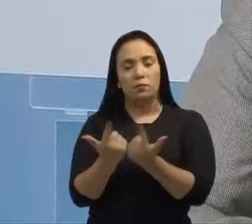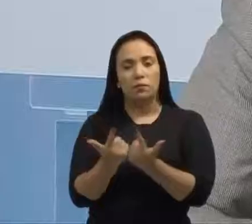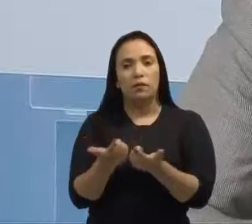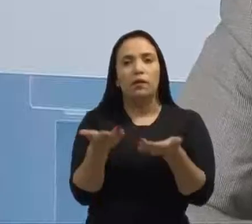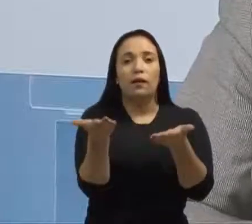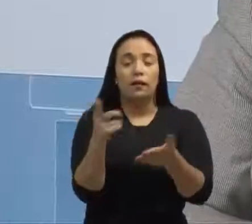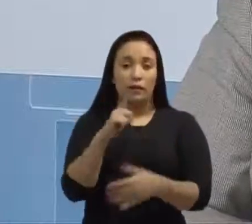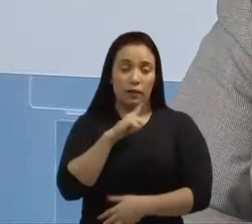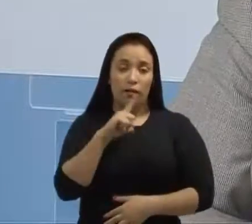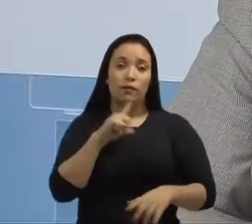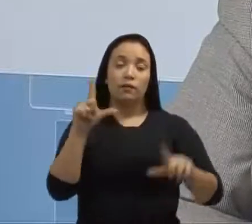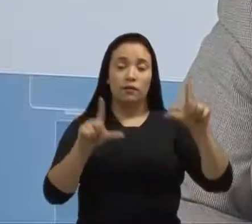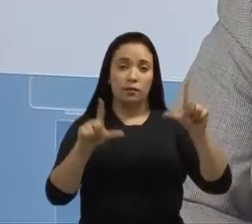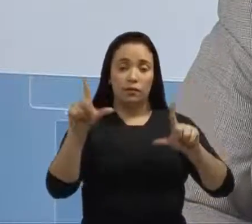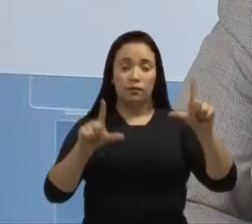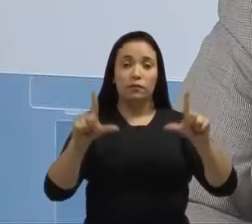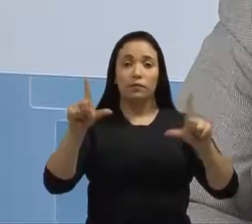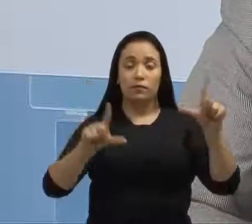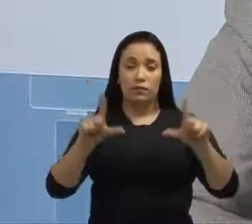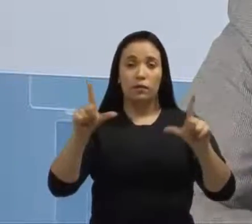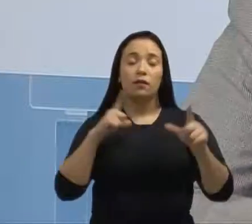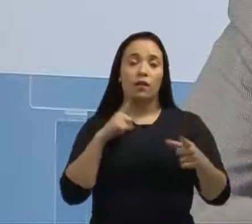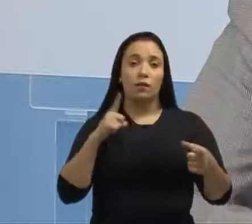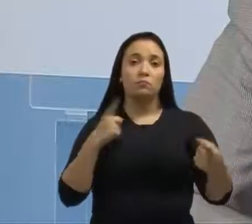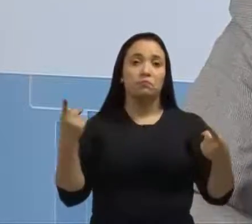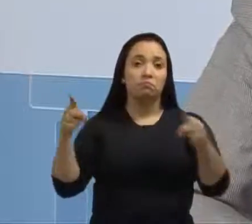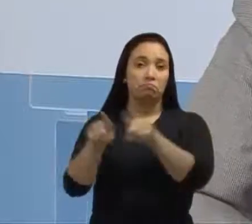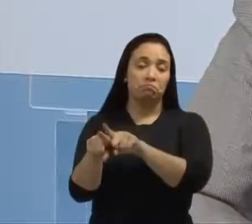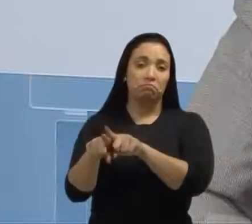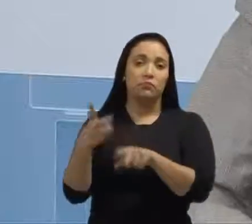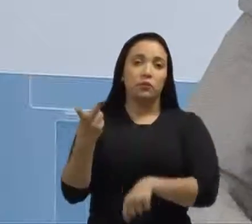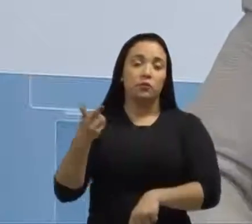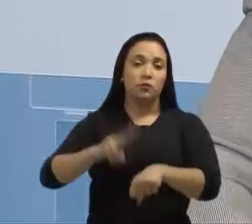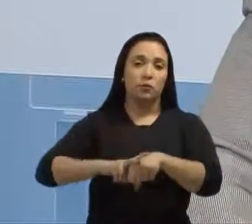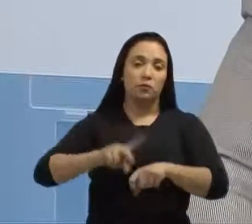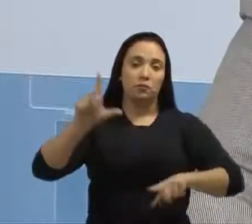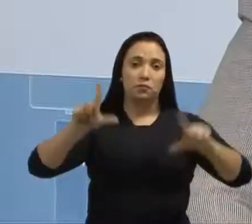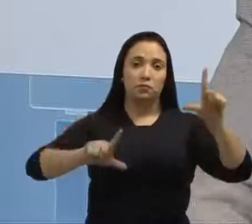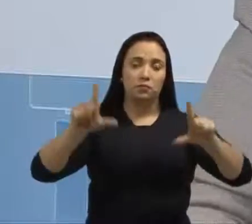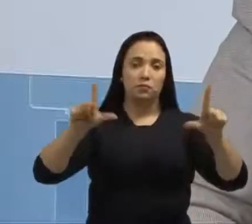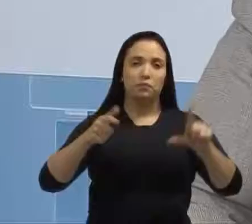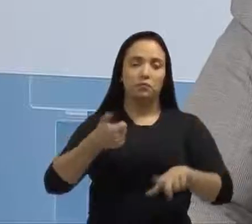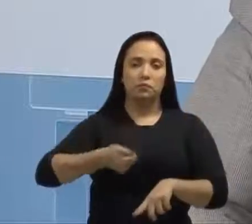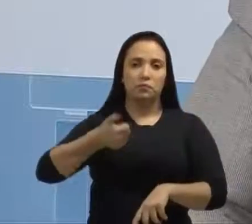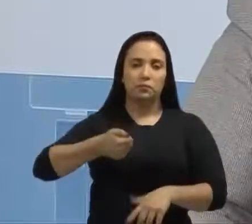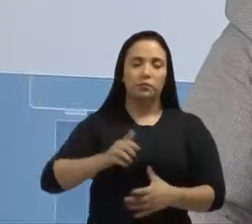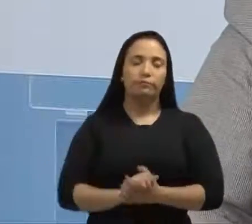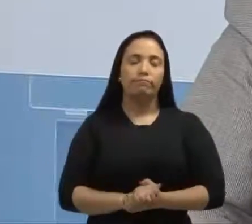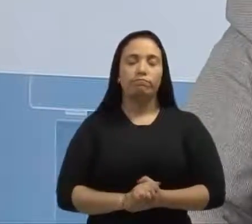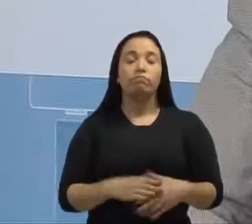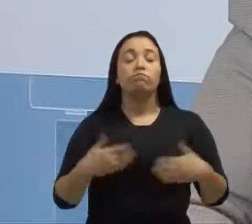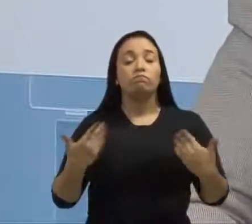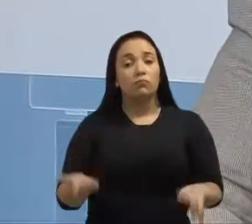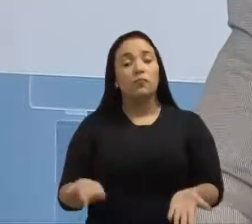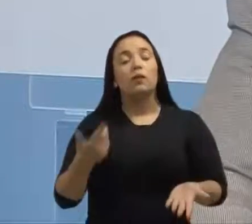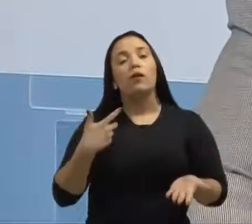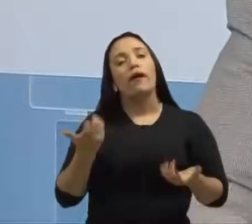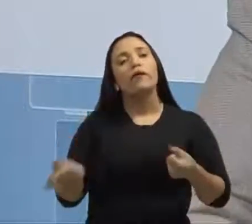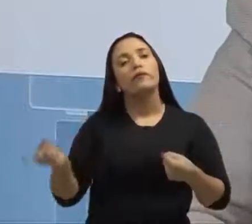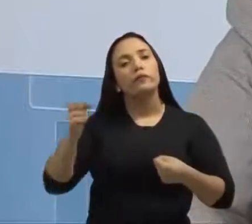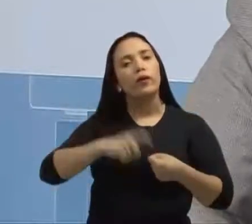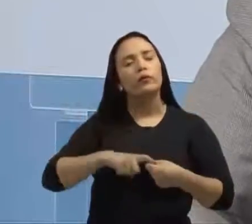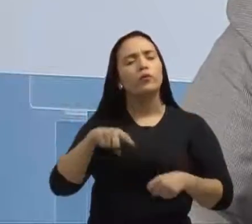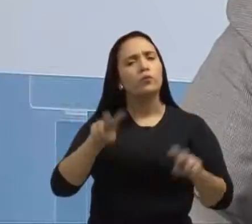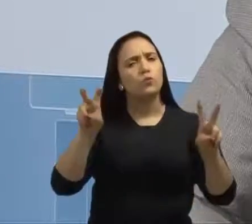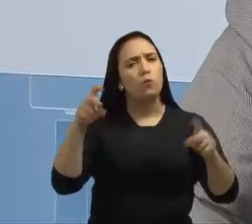Assembleia tem essa opção dupla, né, de 2 canais abertos e digitais. Luiz, eu quero voltar aqui para a